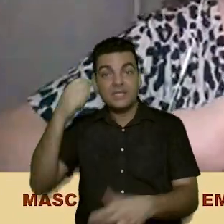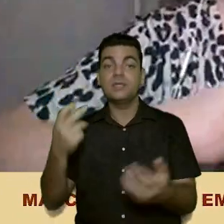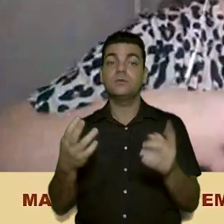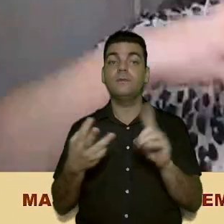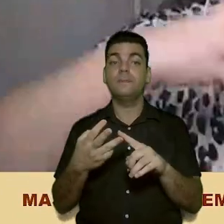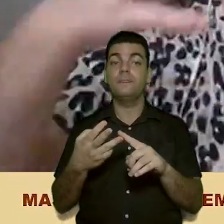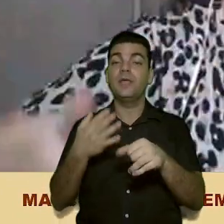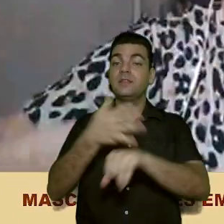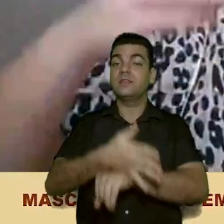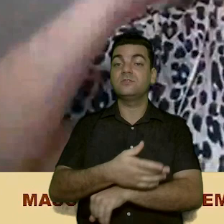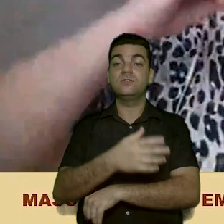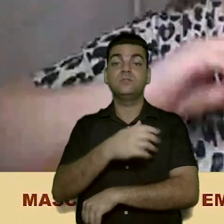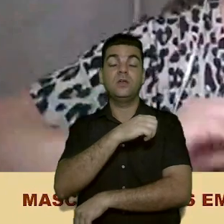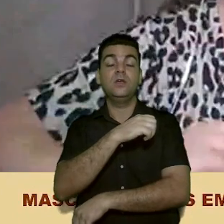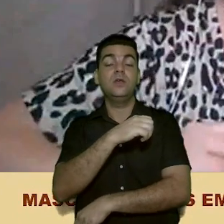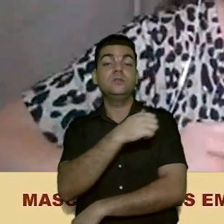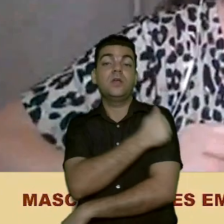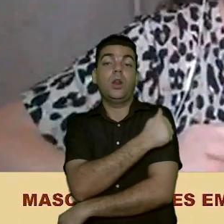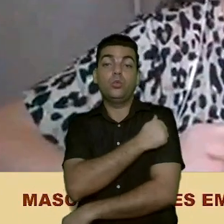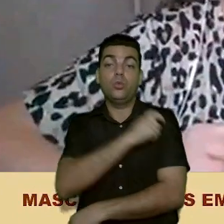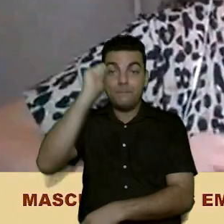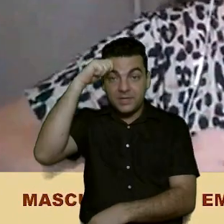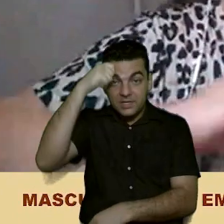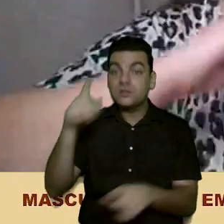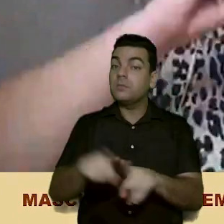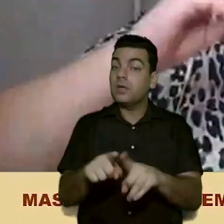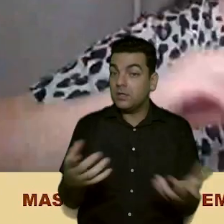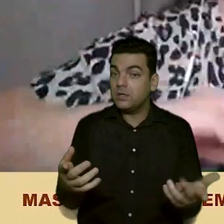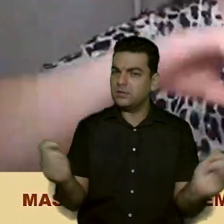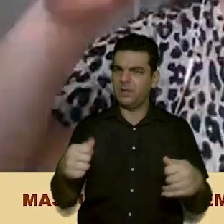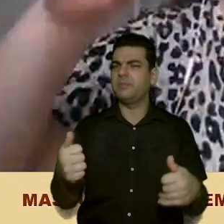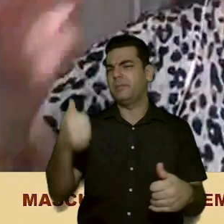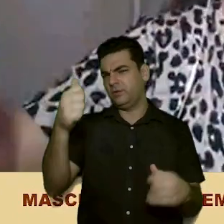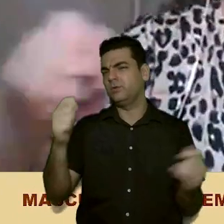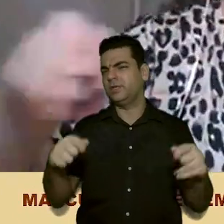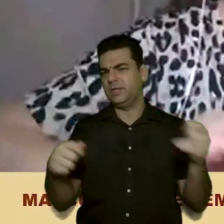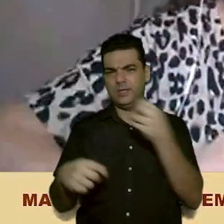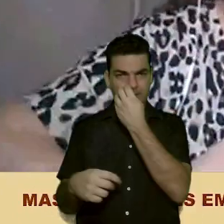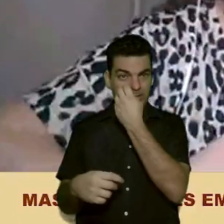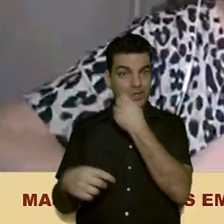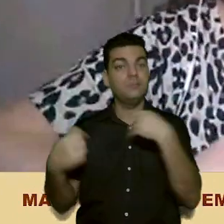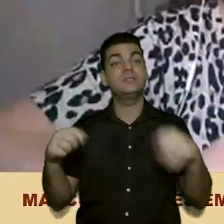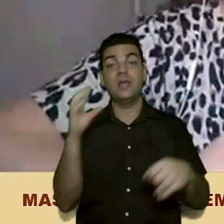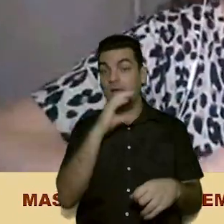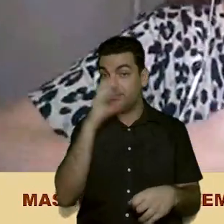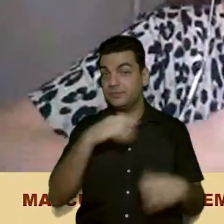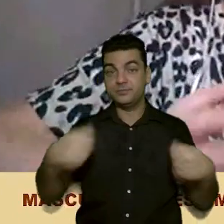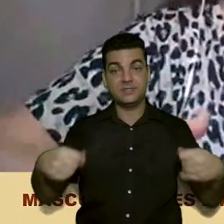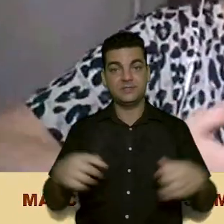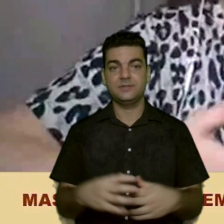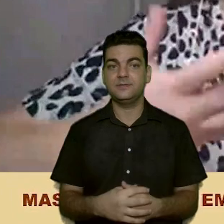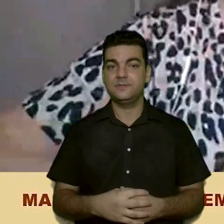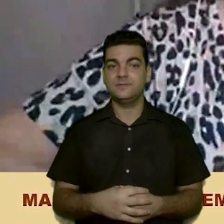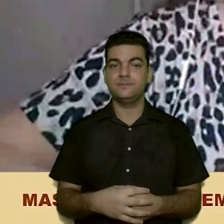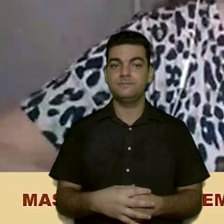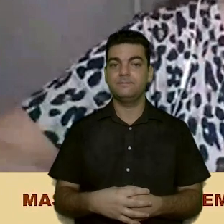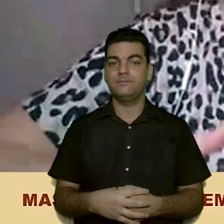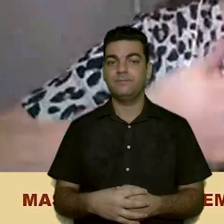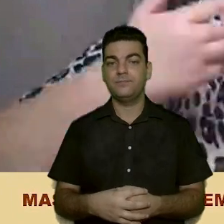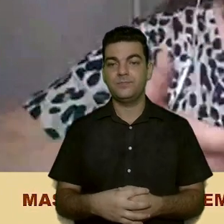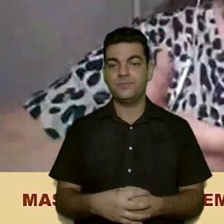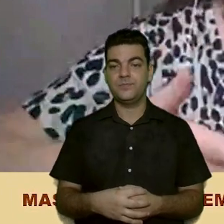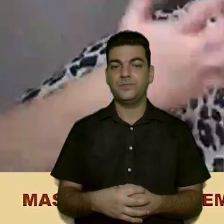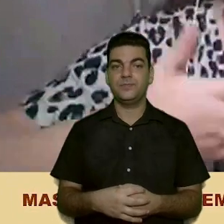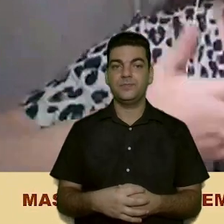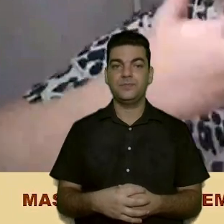antirracistas, estão aumentando a contratação de professores e professoras negras, estão aumentando o ingresso de alunos e alunas negras. Então, dá para melhorar